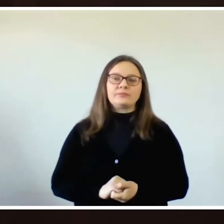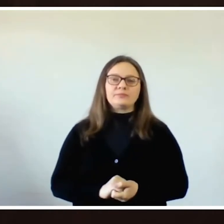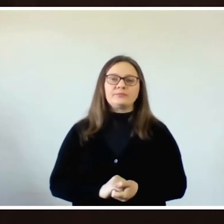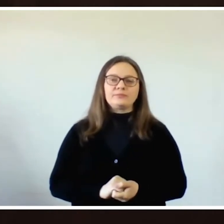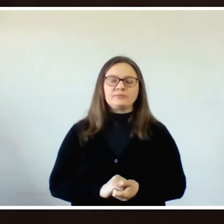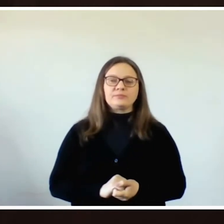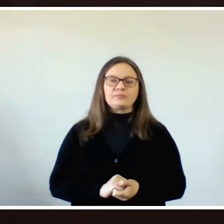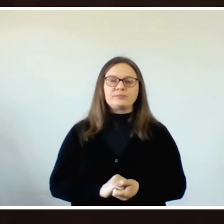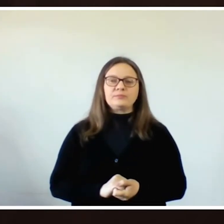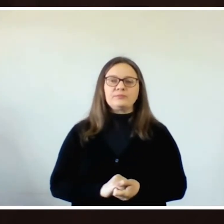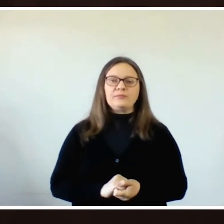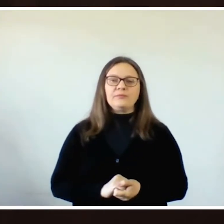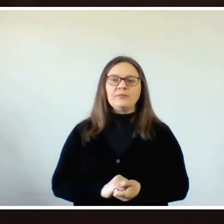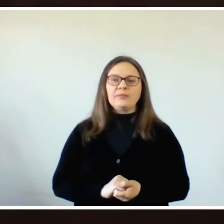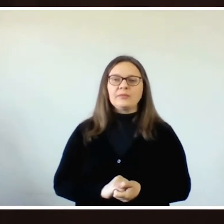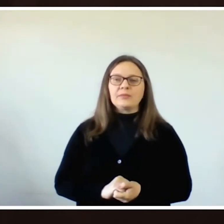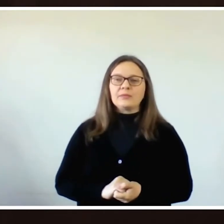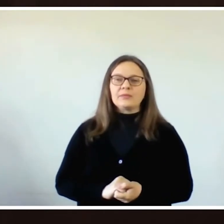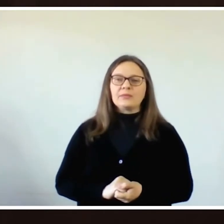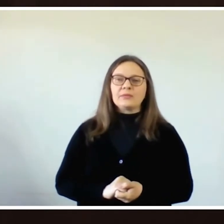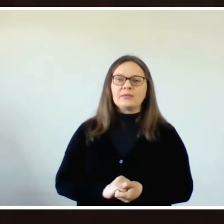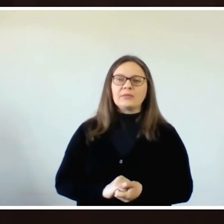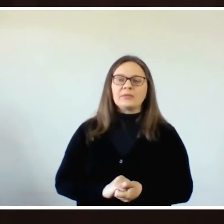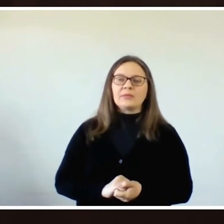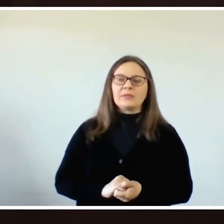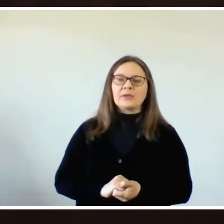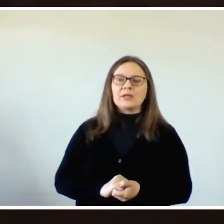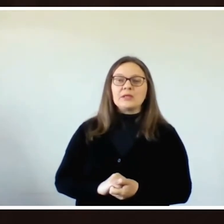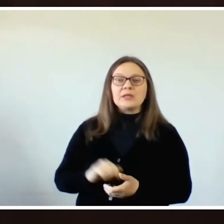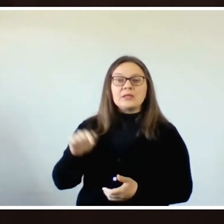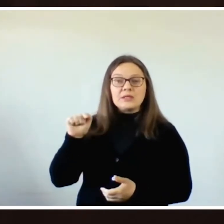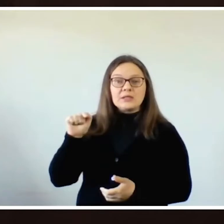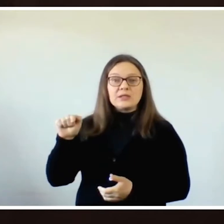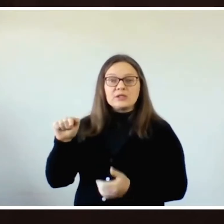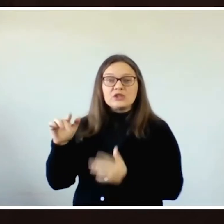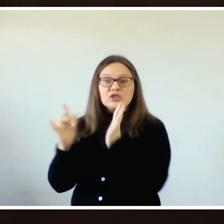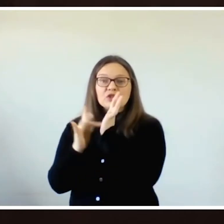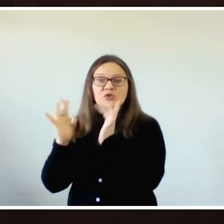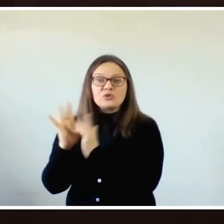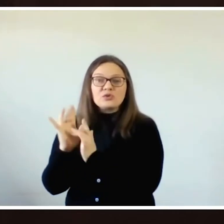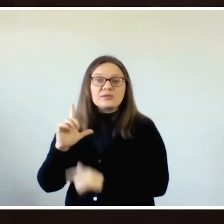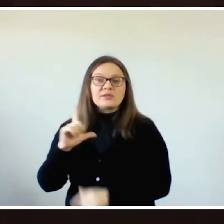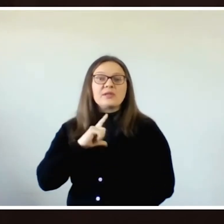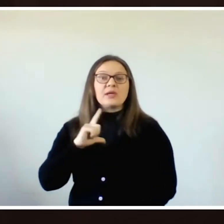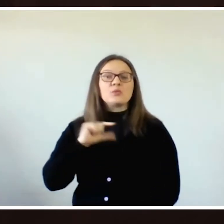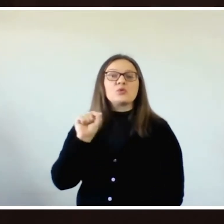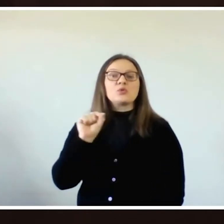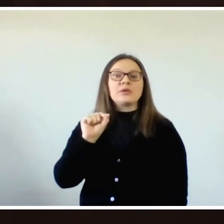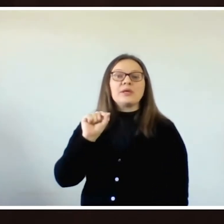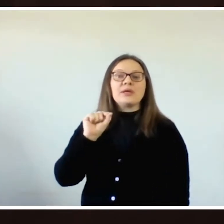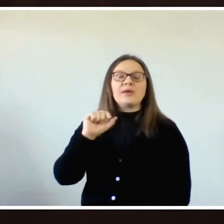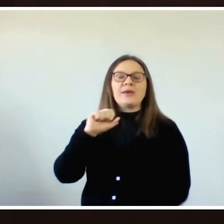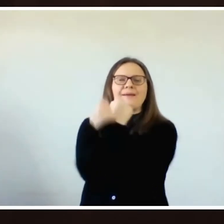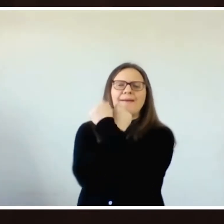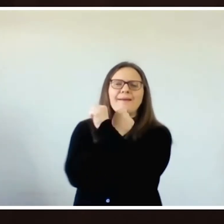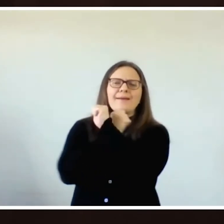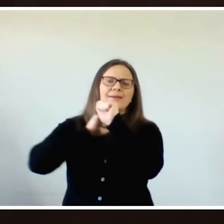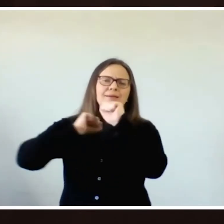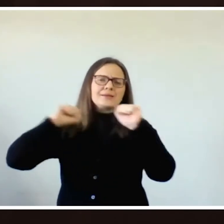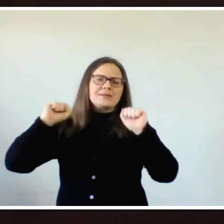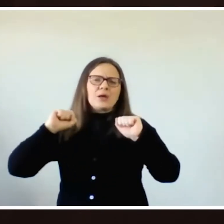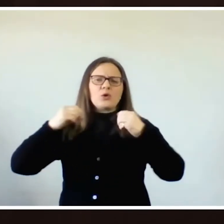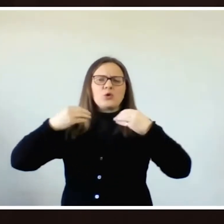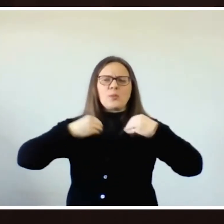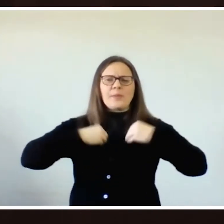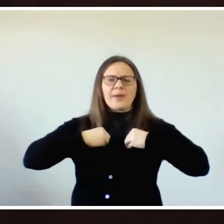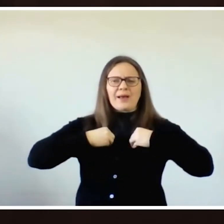E nele nós temos a redenção, a remissão dos nossos pecados. Porque se